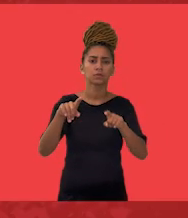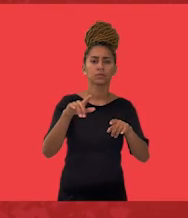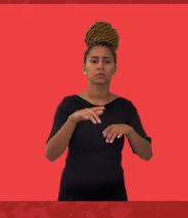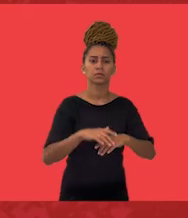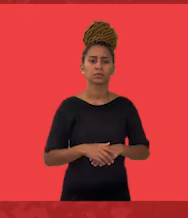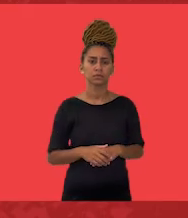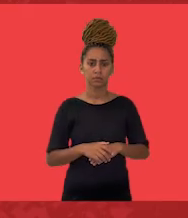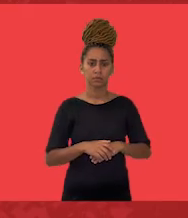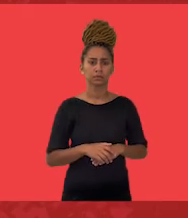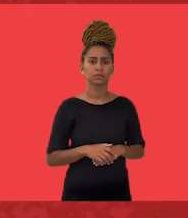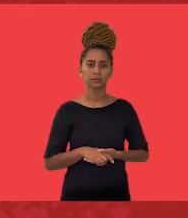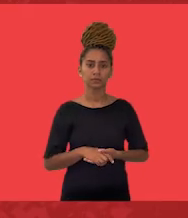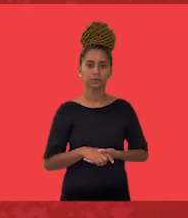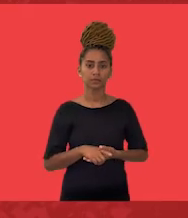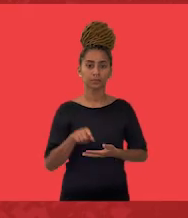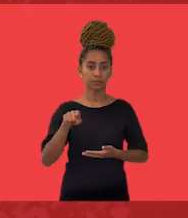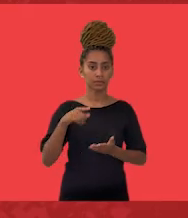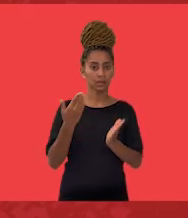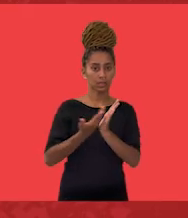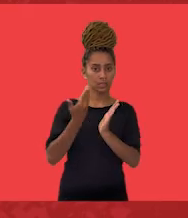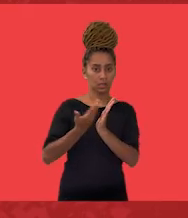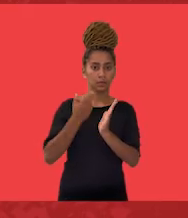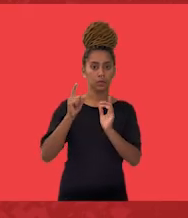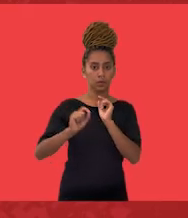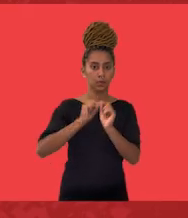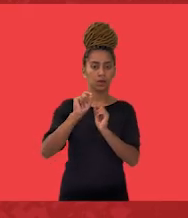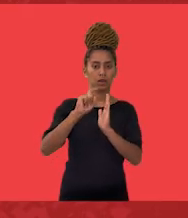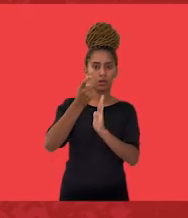2 camafeus brancos com o número